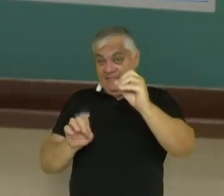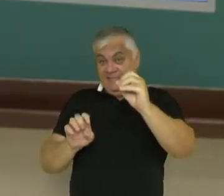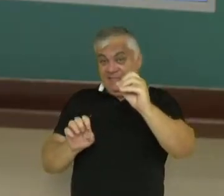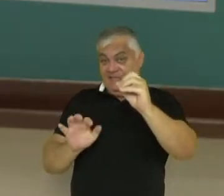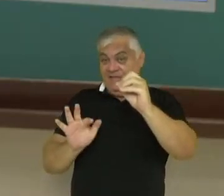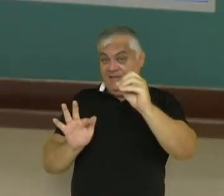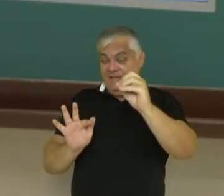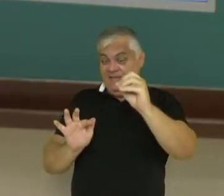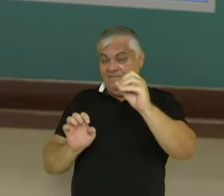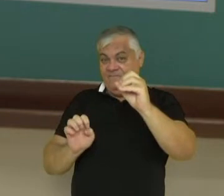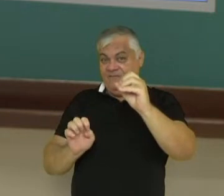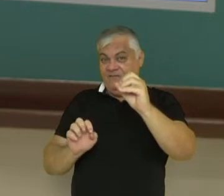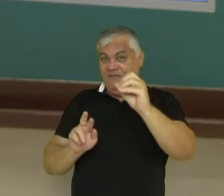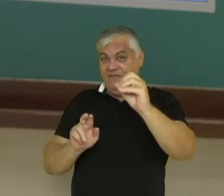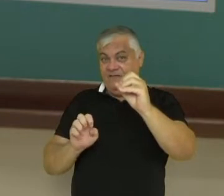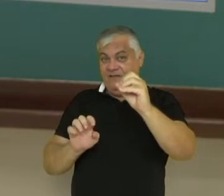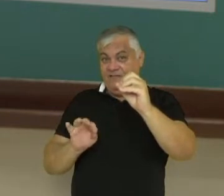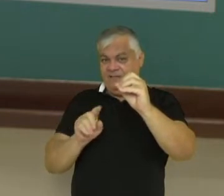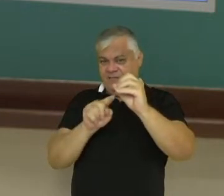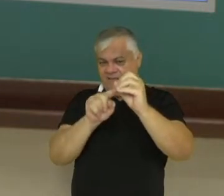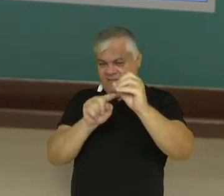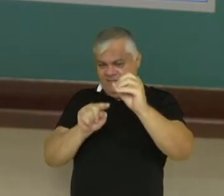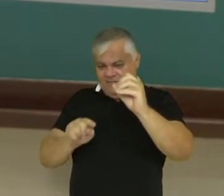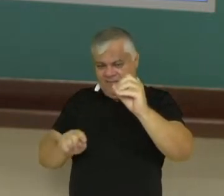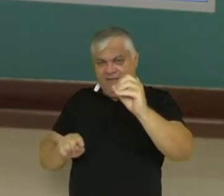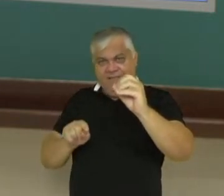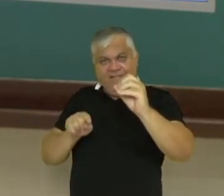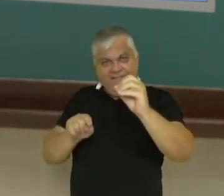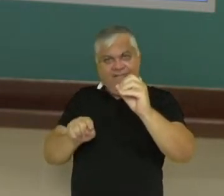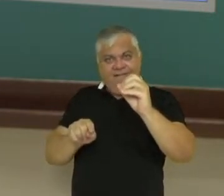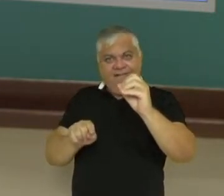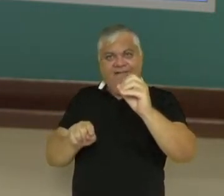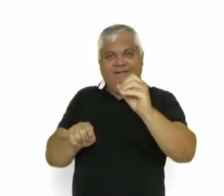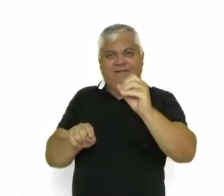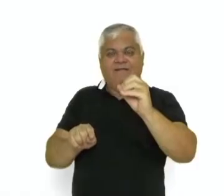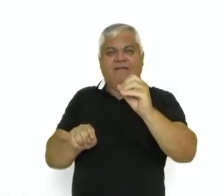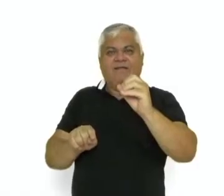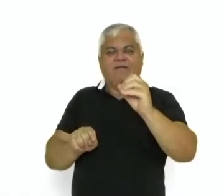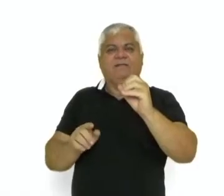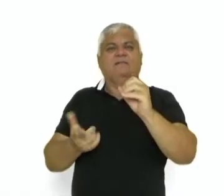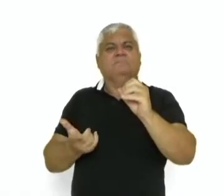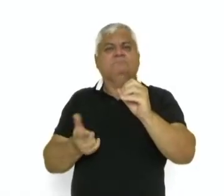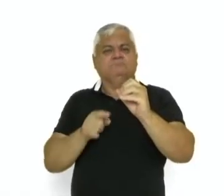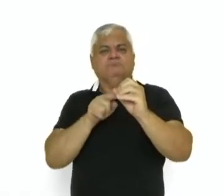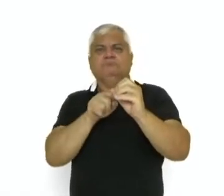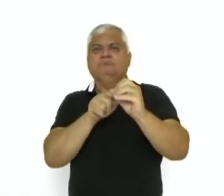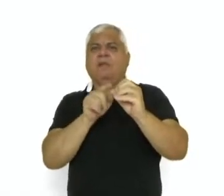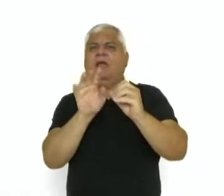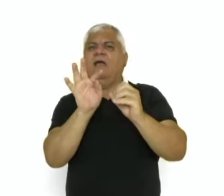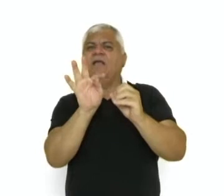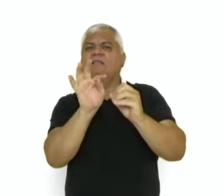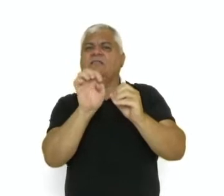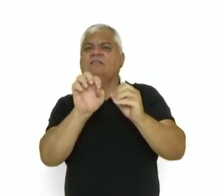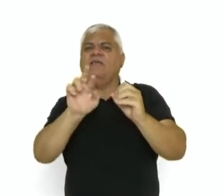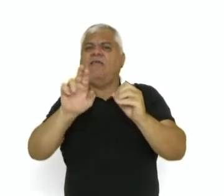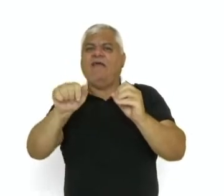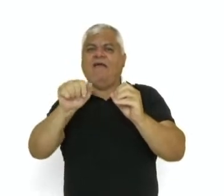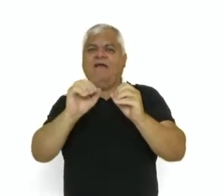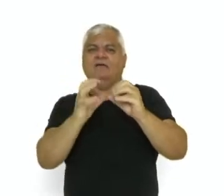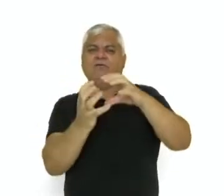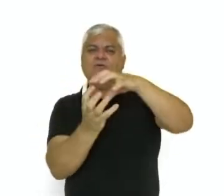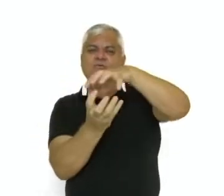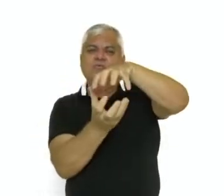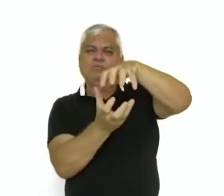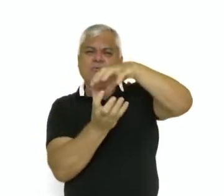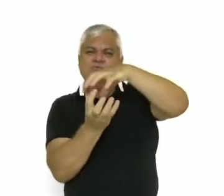ele estava num ponto fora desse centro, certo? A gente falava, inclusive, que a Terra ela está